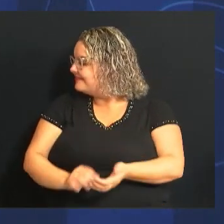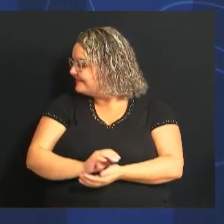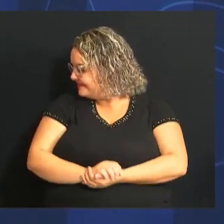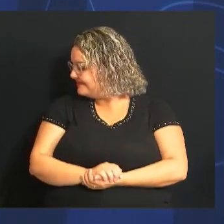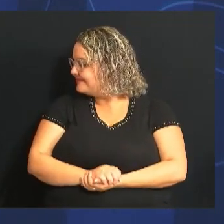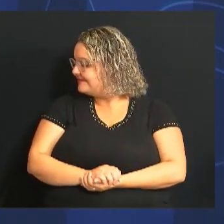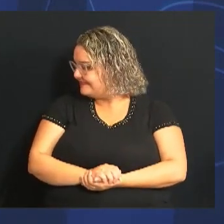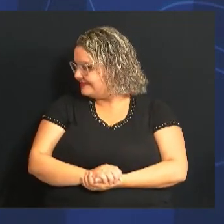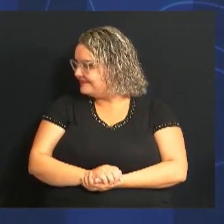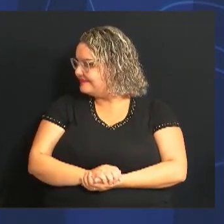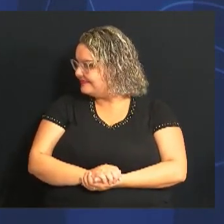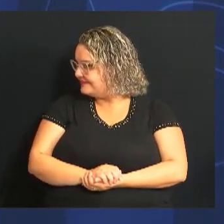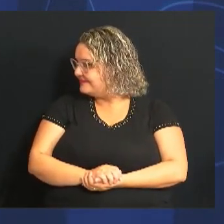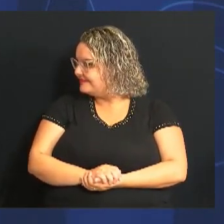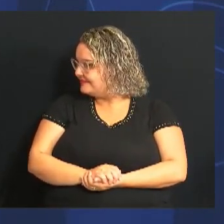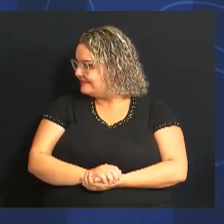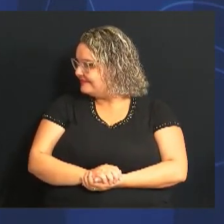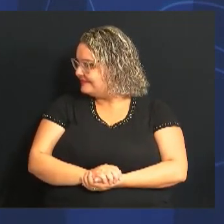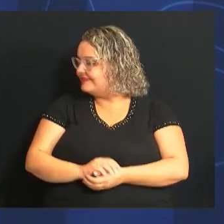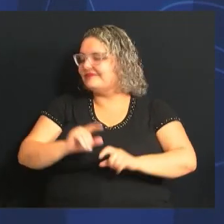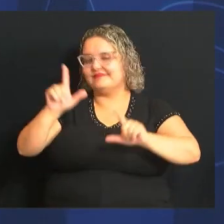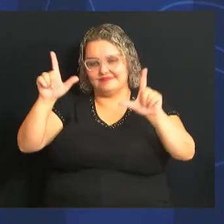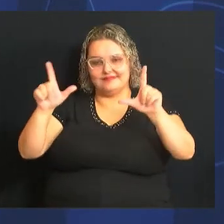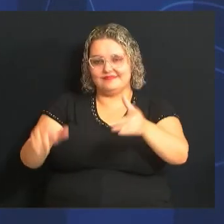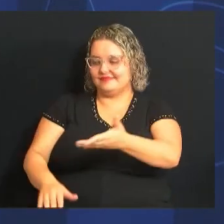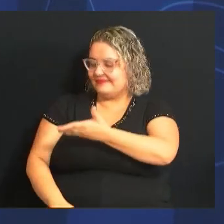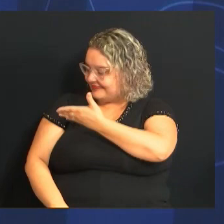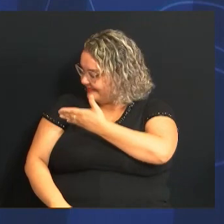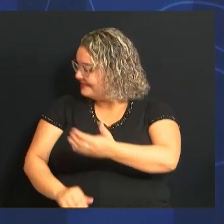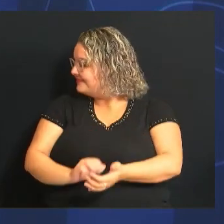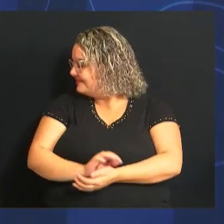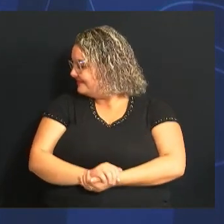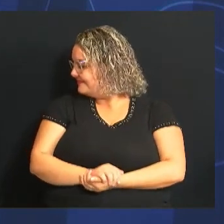portal.campinas.sp.gov.br. O site está aqui embaixo da sua tela,